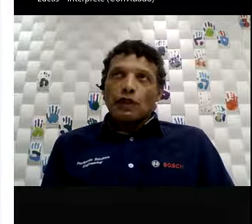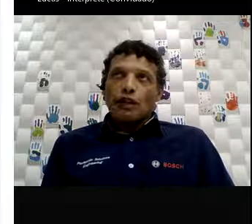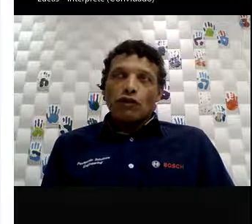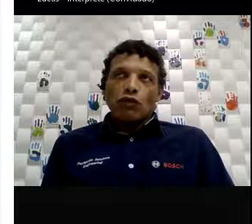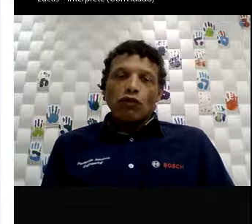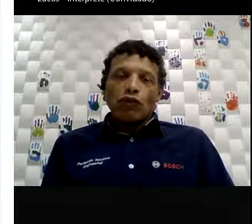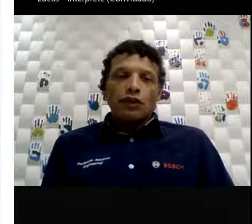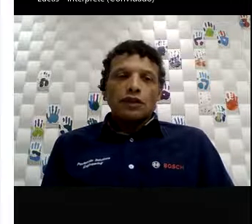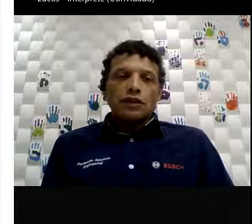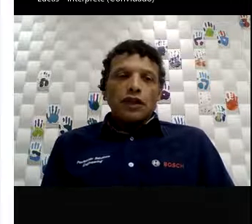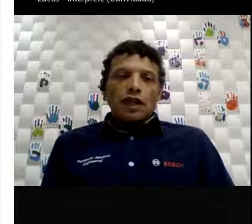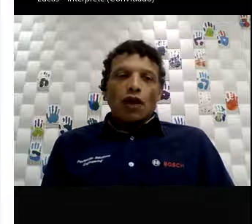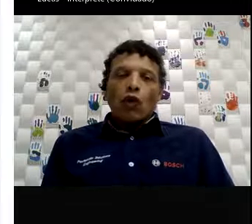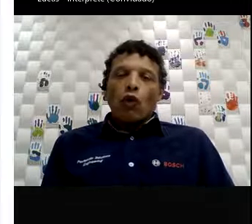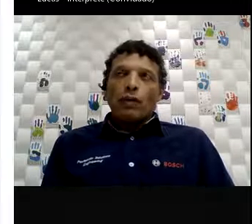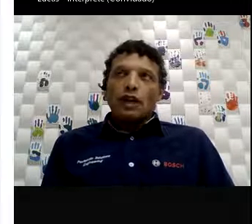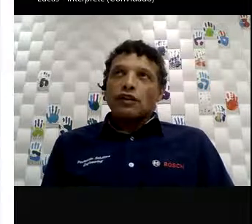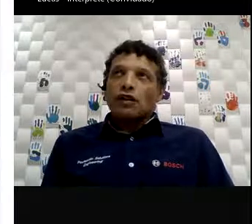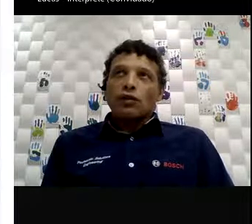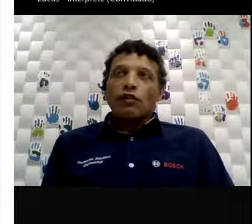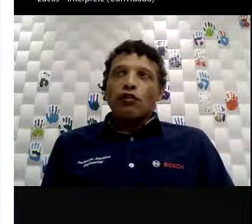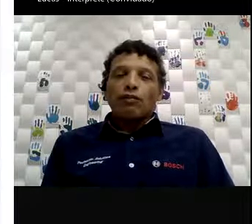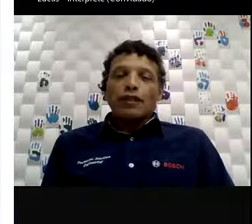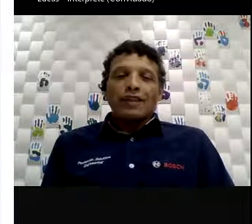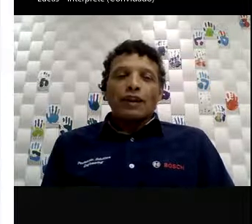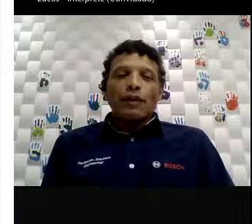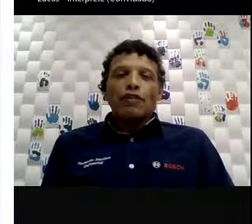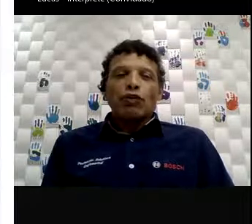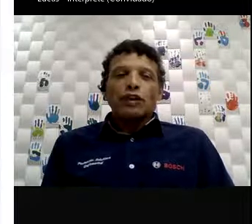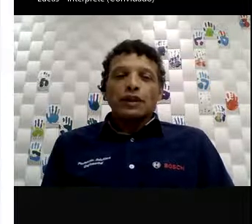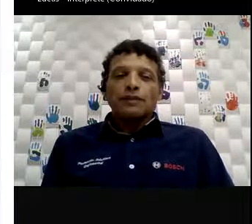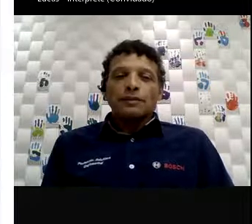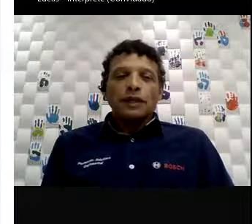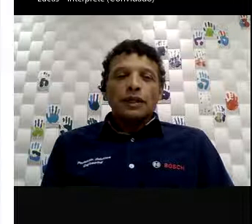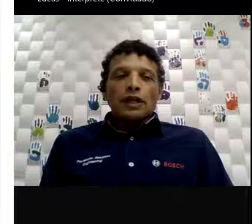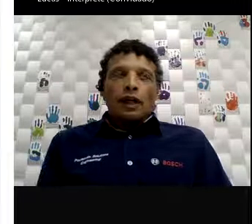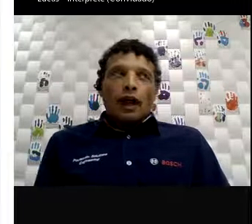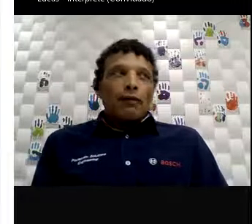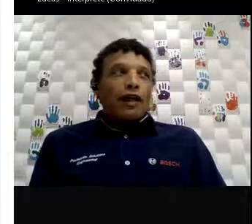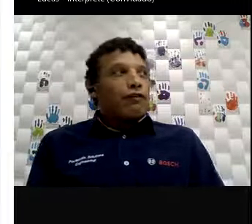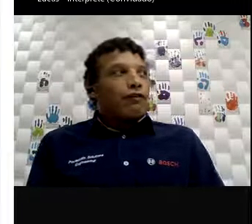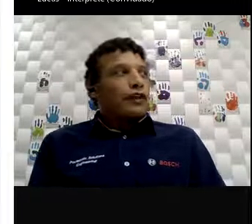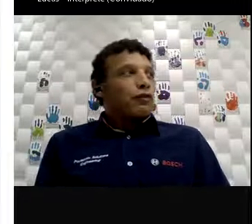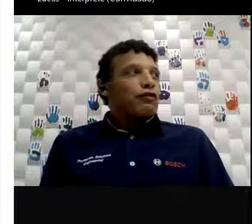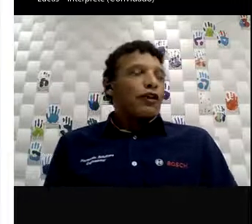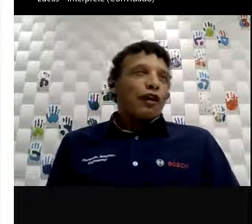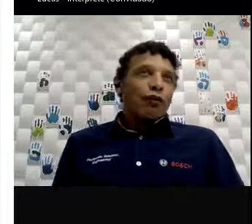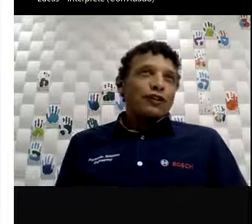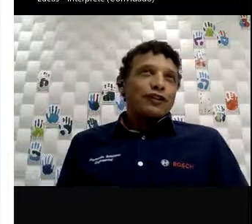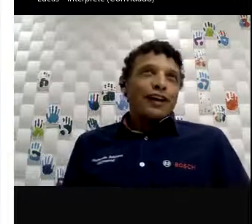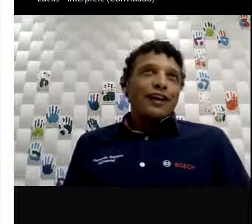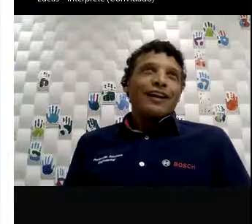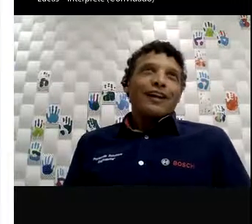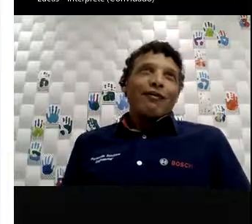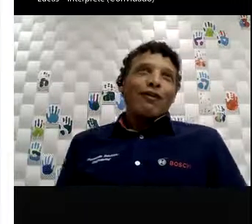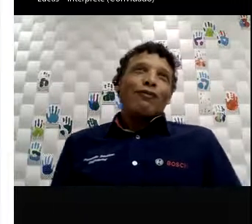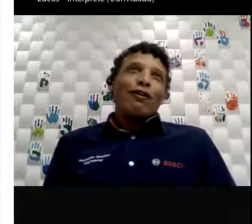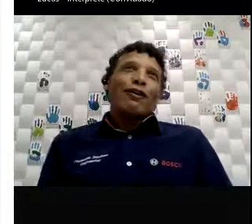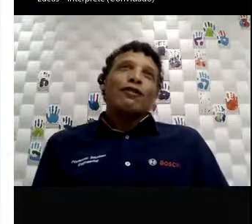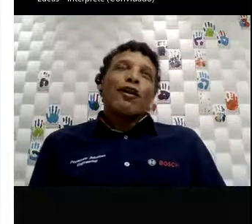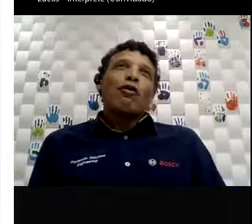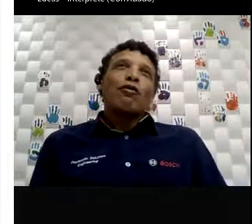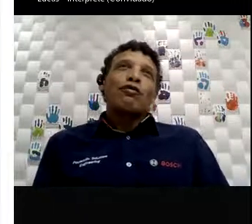das competências muito fortes, e a cooperação, isso é extremamente espontâneo. Tá? A minha vida profissional na Bosch, a